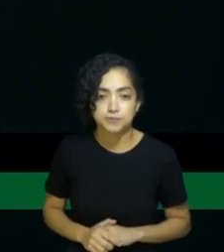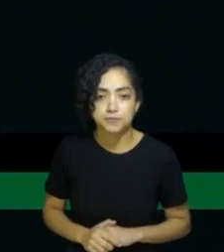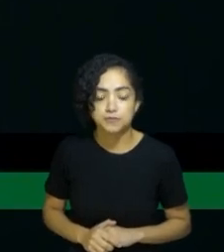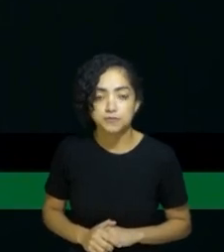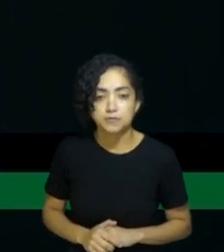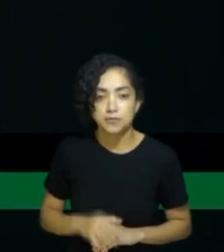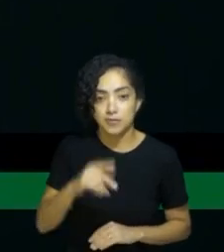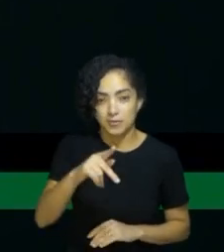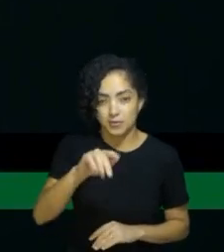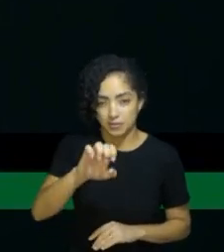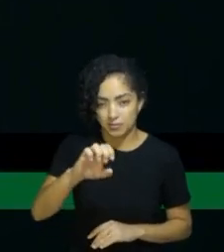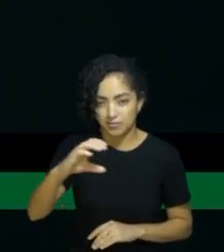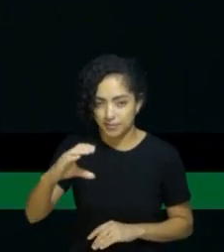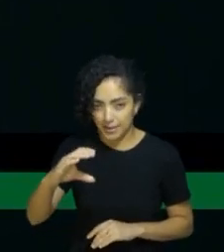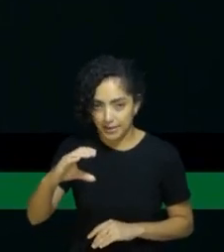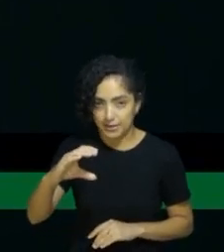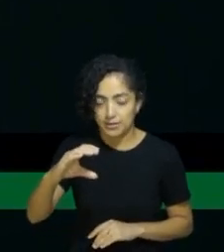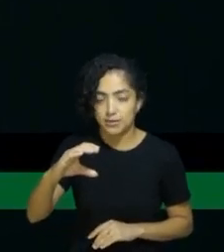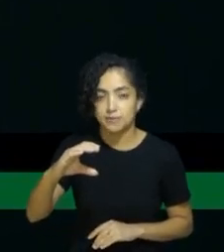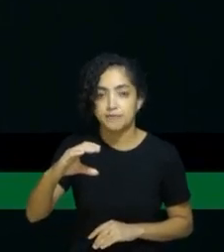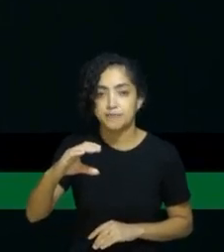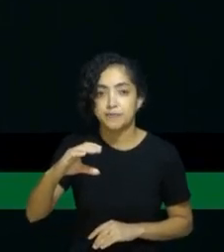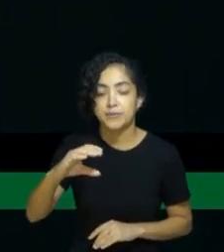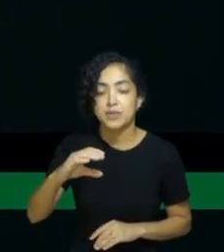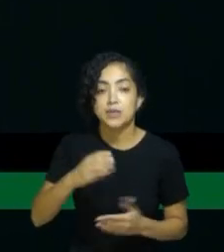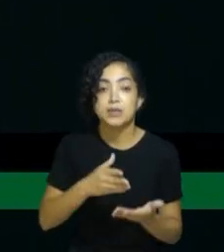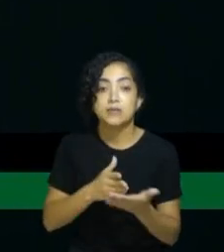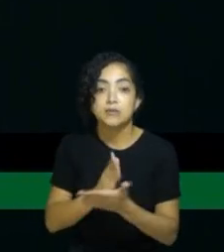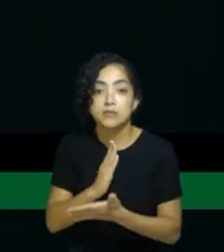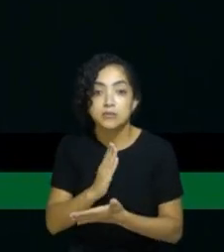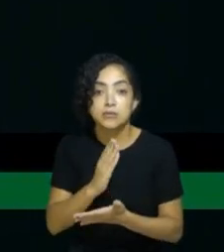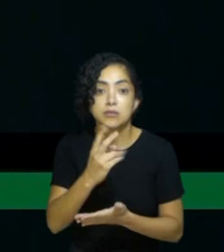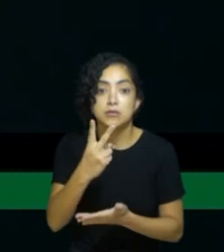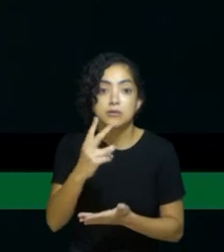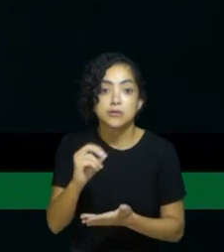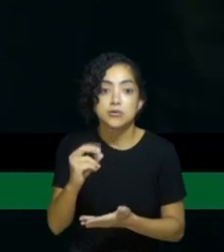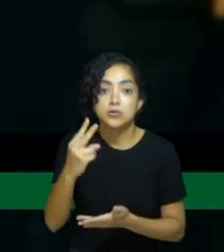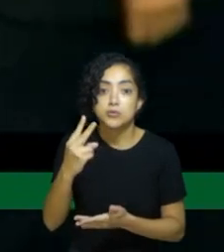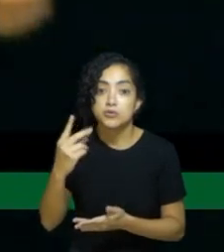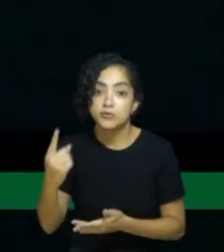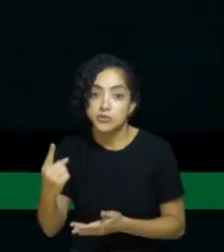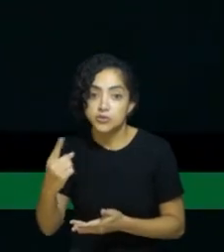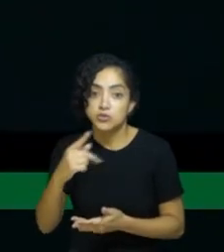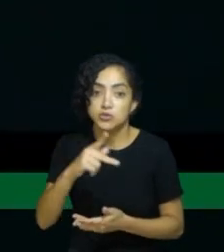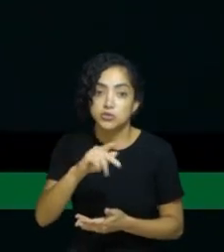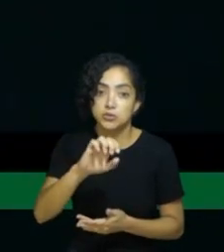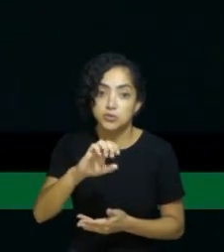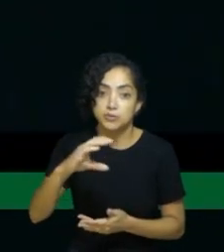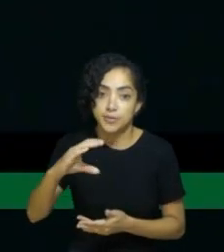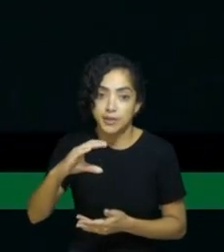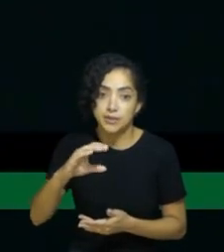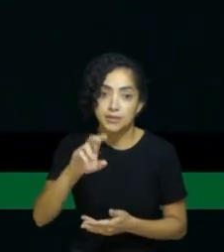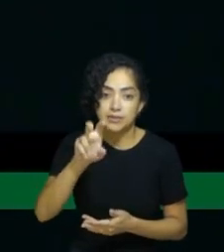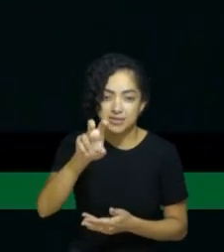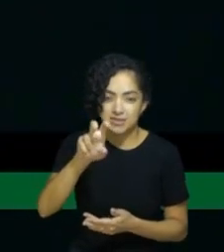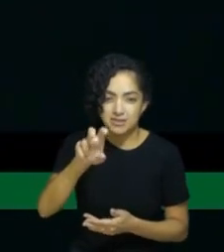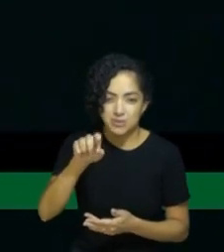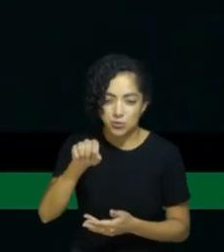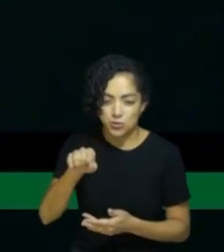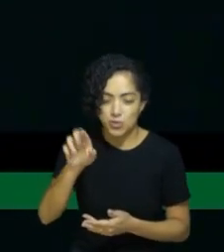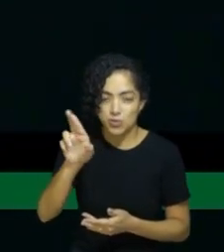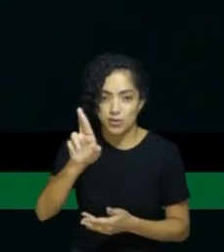PEC que foi sancionada no ano 2021 a PEC dos R 5000 que nenhum